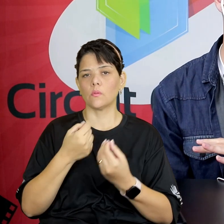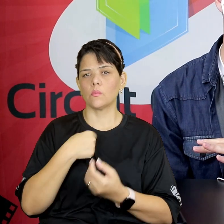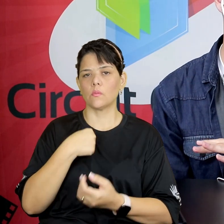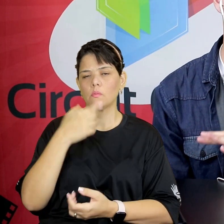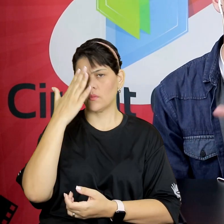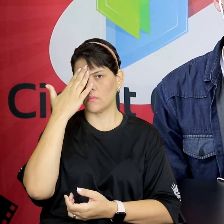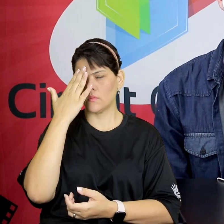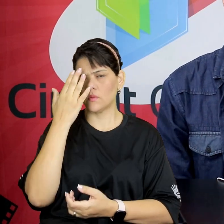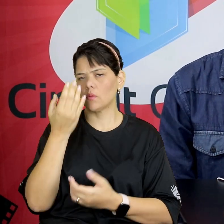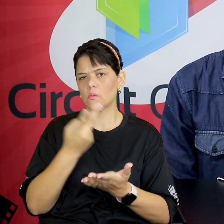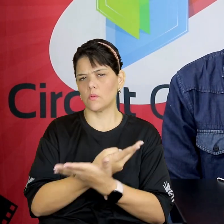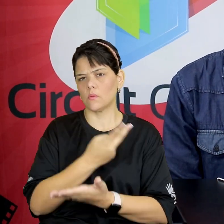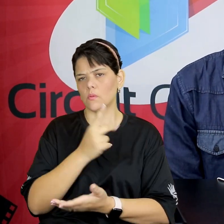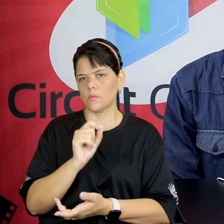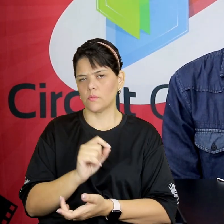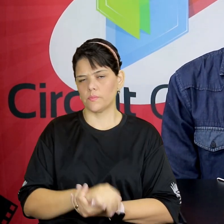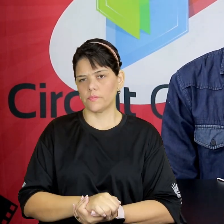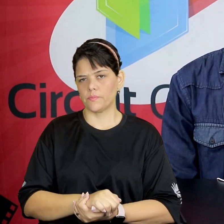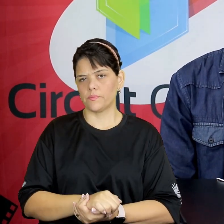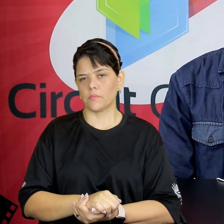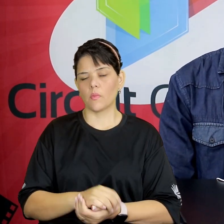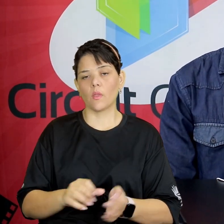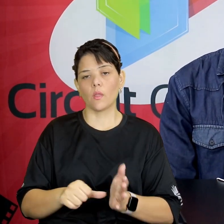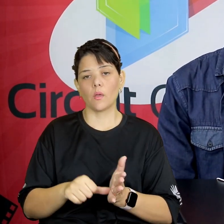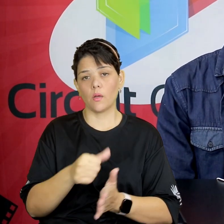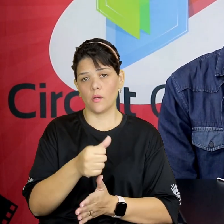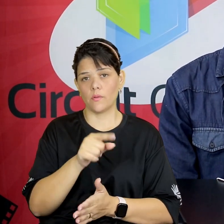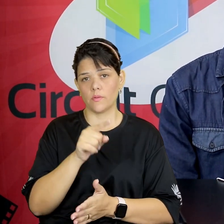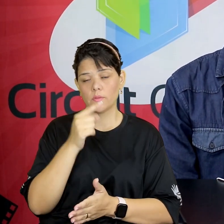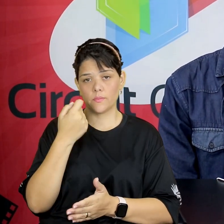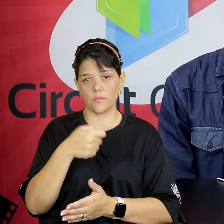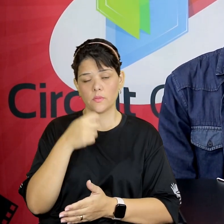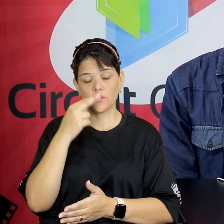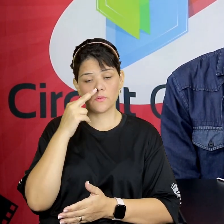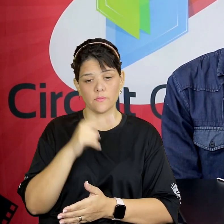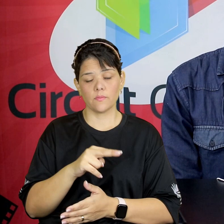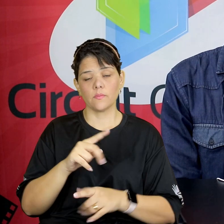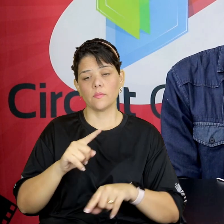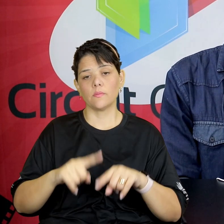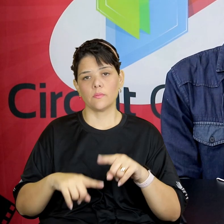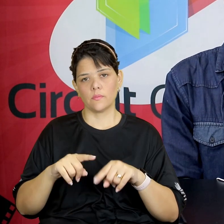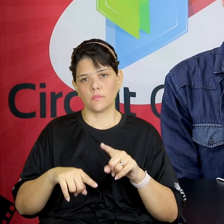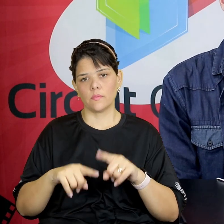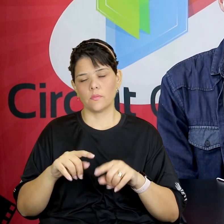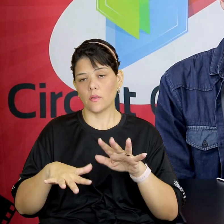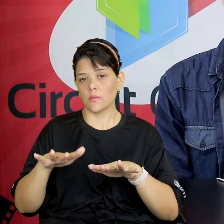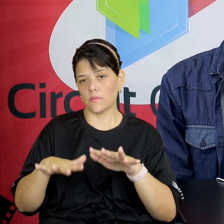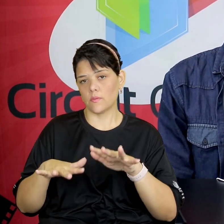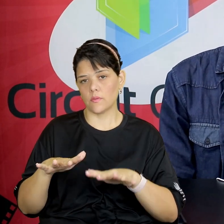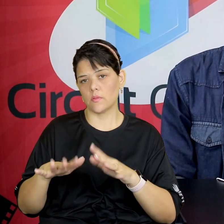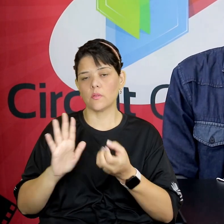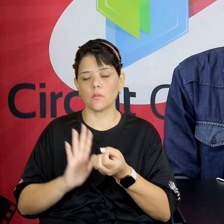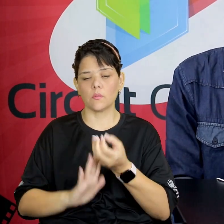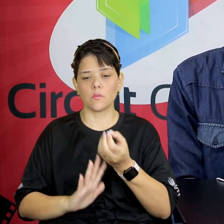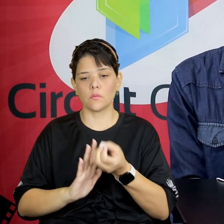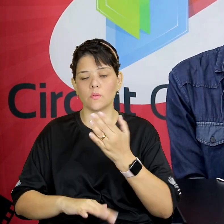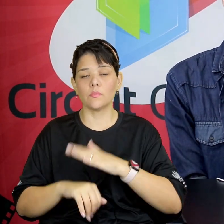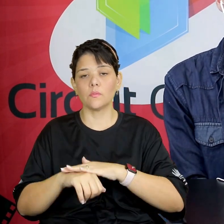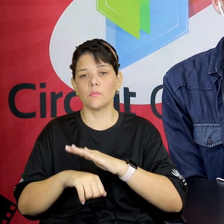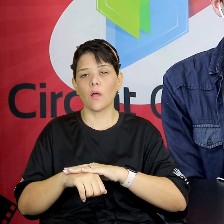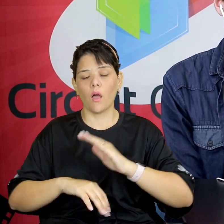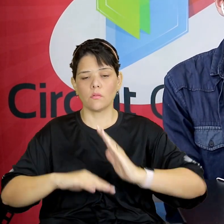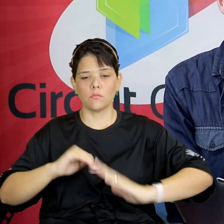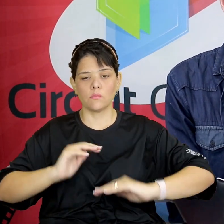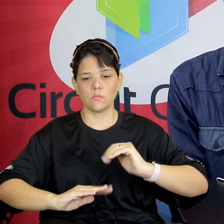acontecendo? A primeira parte é você assistir o material. Às vezes, se é uma produção mais profissional, se tem